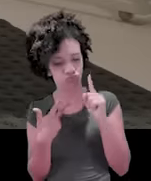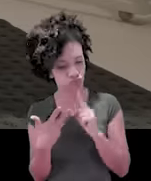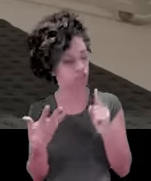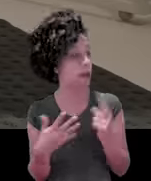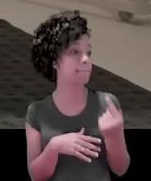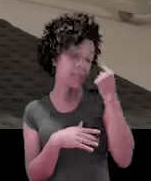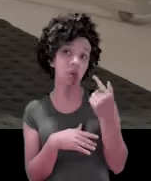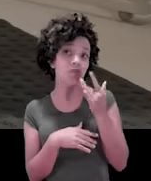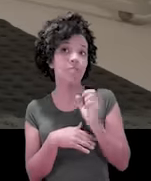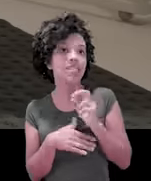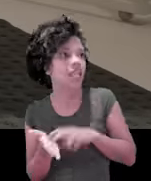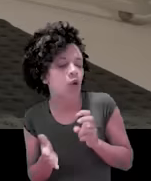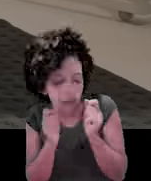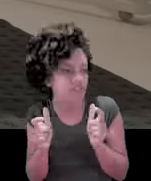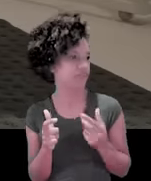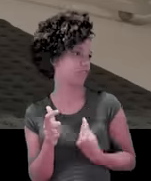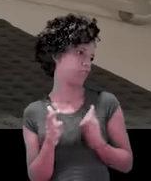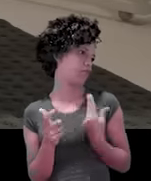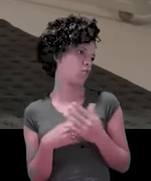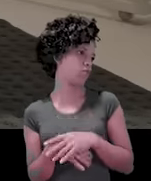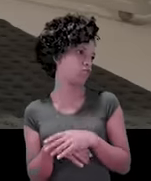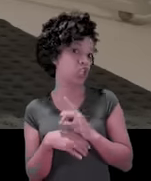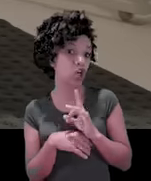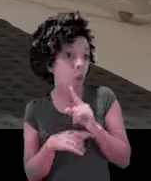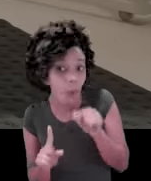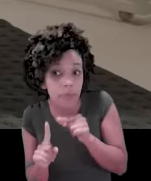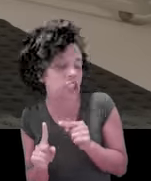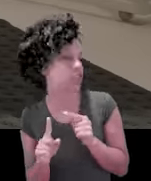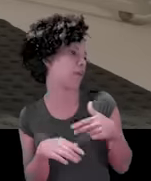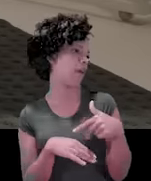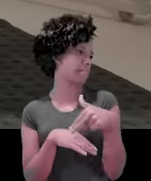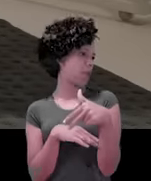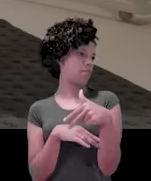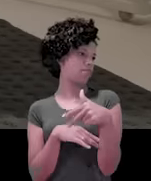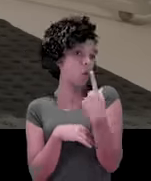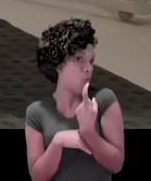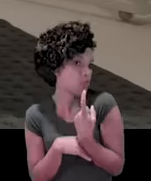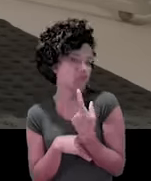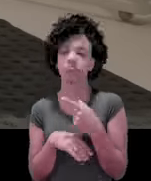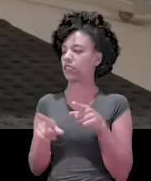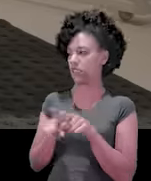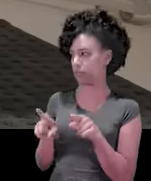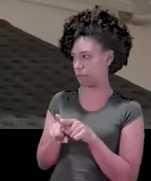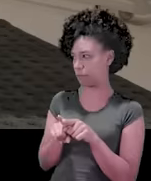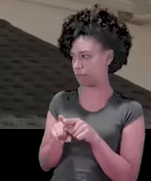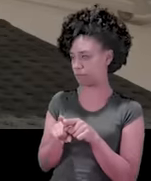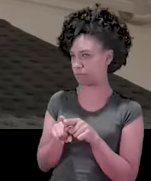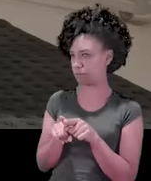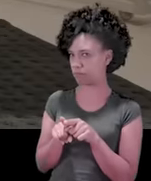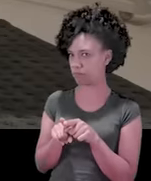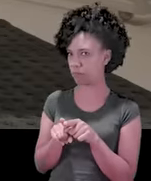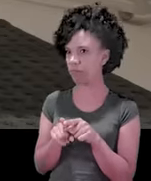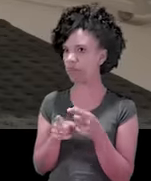pensando naquilo vivo sim eu só tinha uma missão que era caminhar Inclusive a